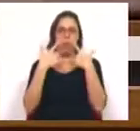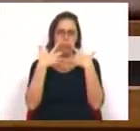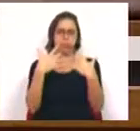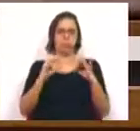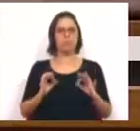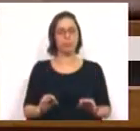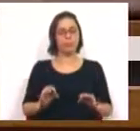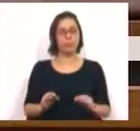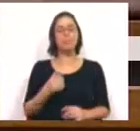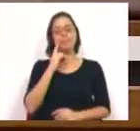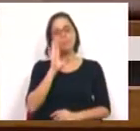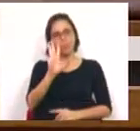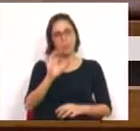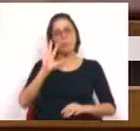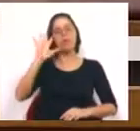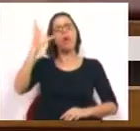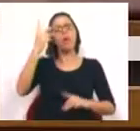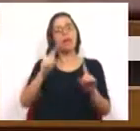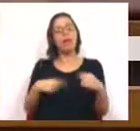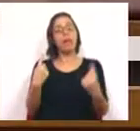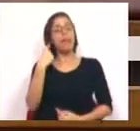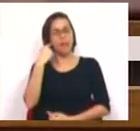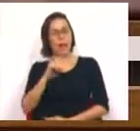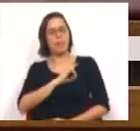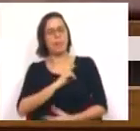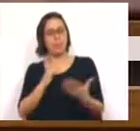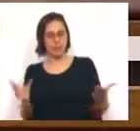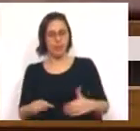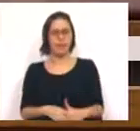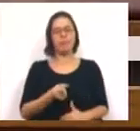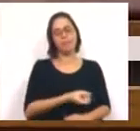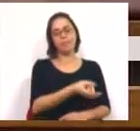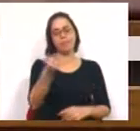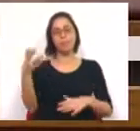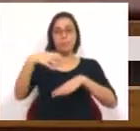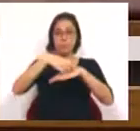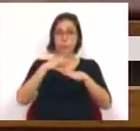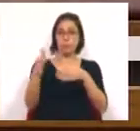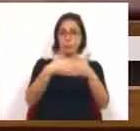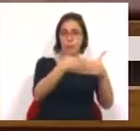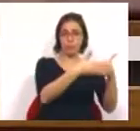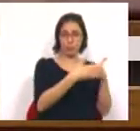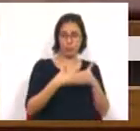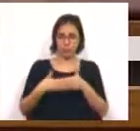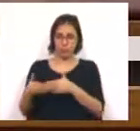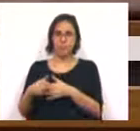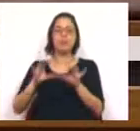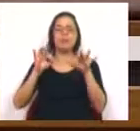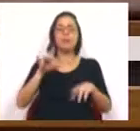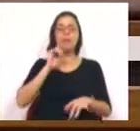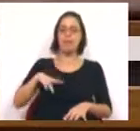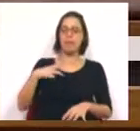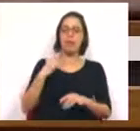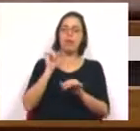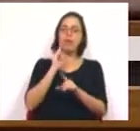notória. Vejamos o que sucedeu depois da privatização. Centenas de estações foram encerradas, dilapidação do património